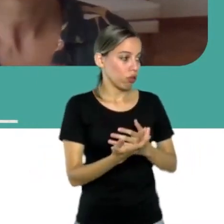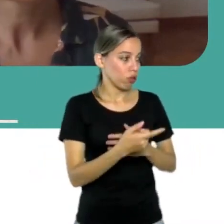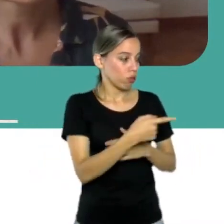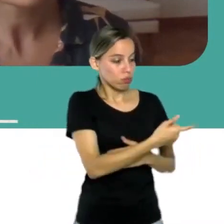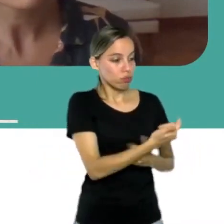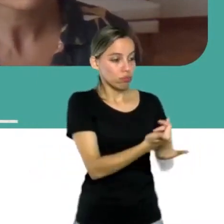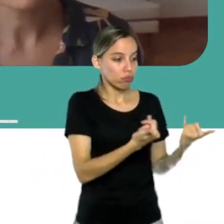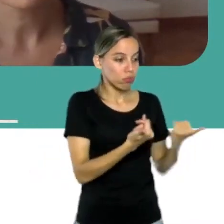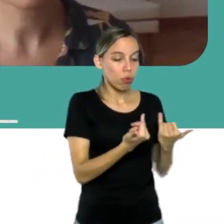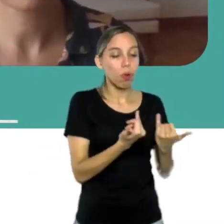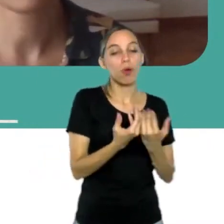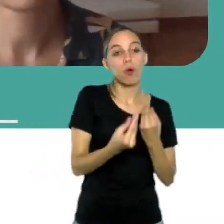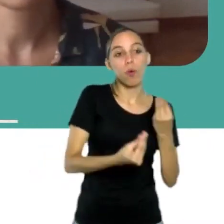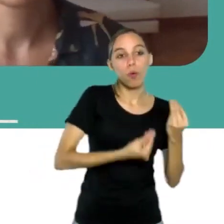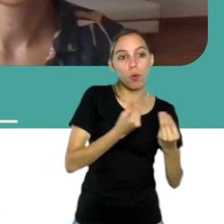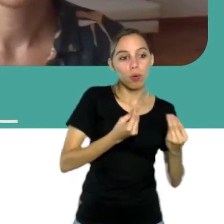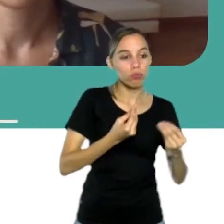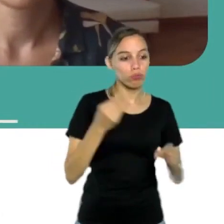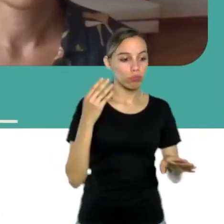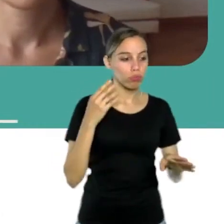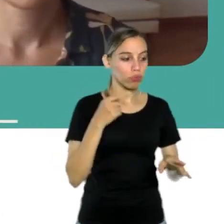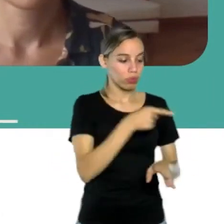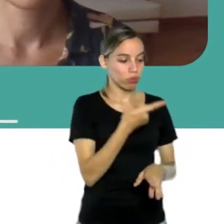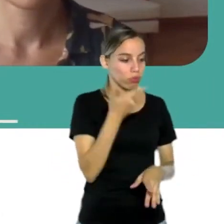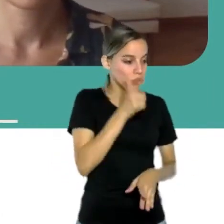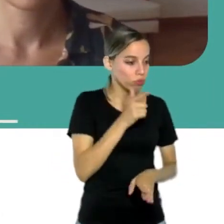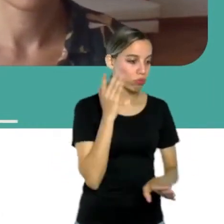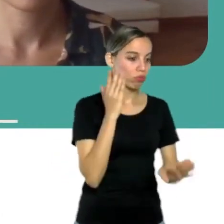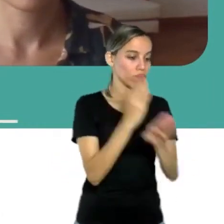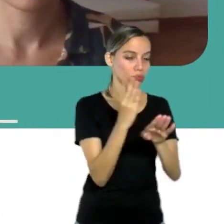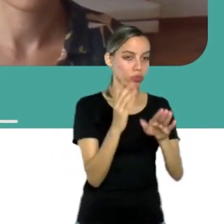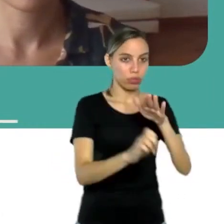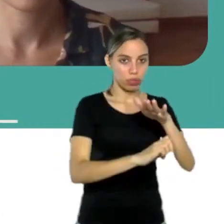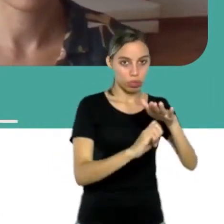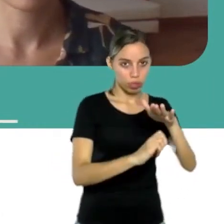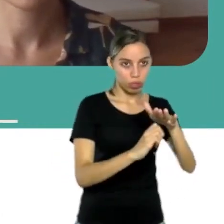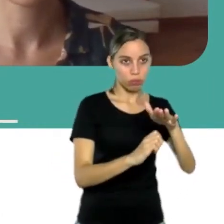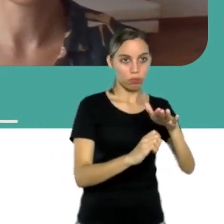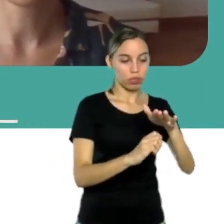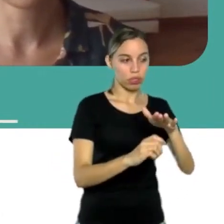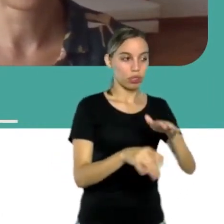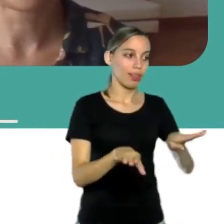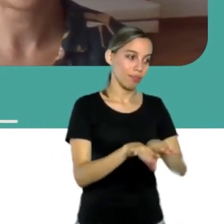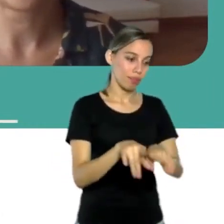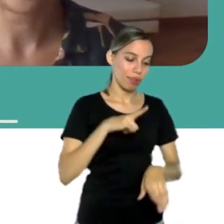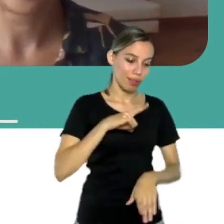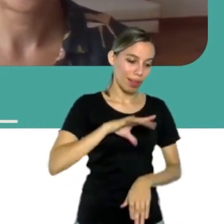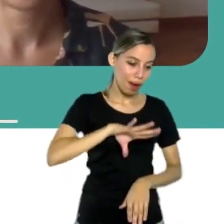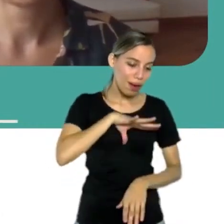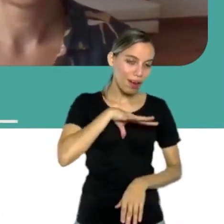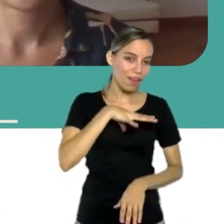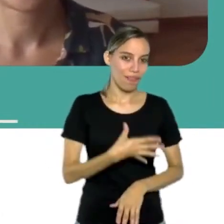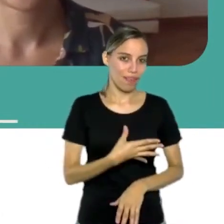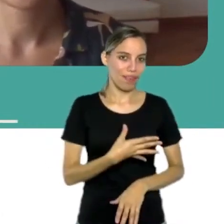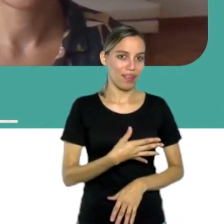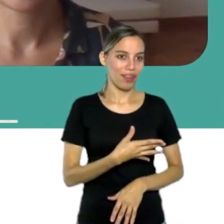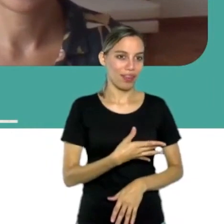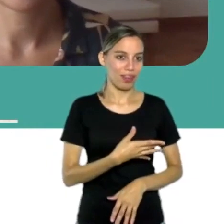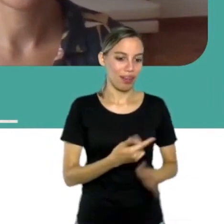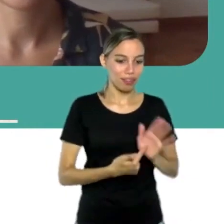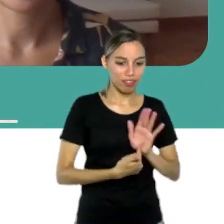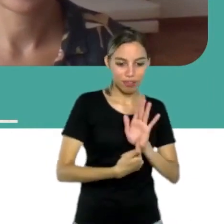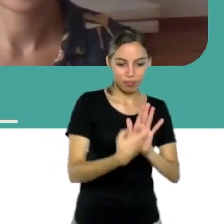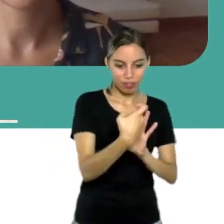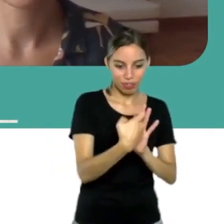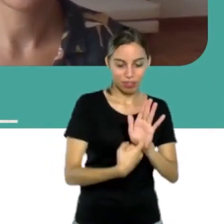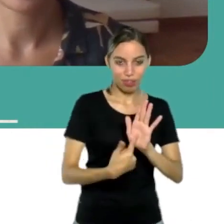seu para achar essa editora, para entrar, ter a coragem, né, que todo mundo fala isso também, né, de mostrar seu texto,